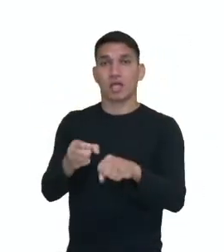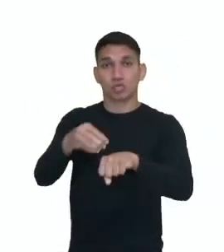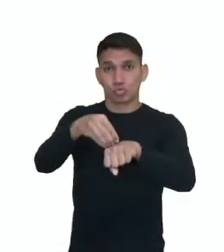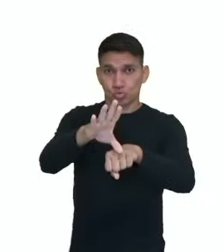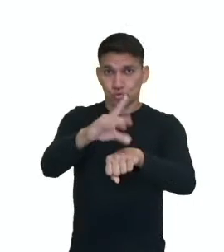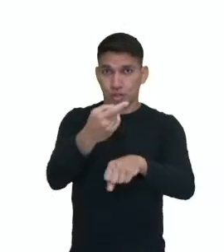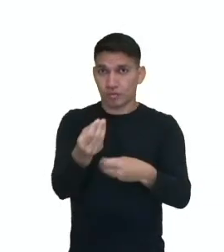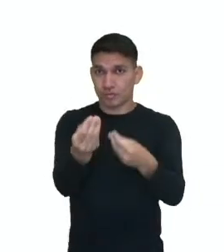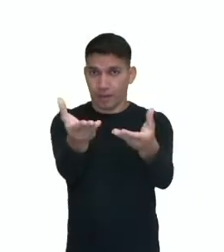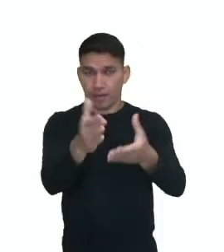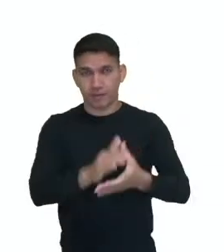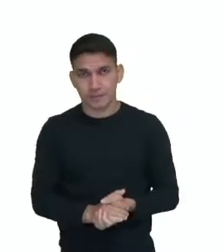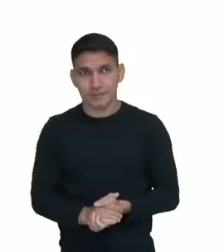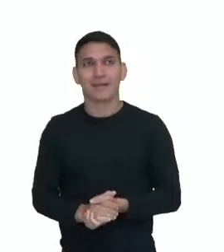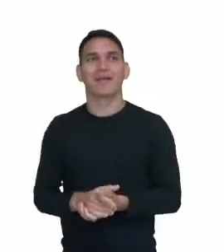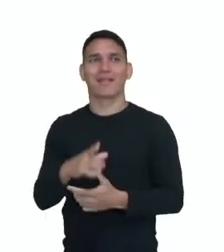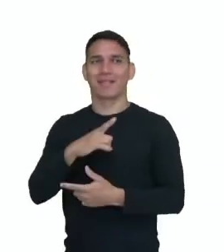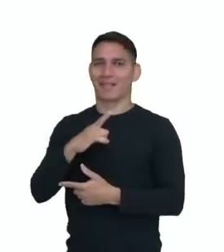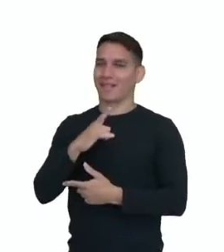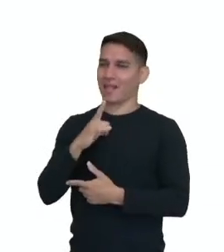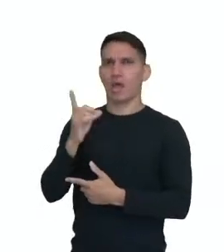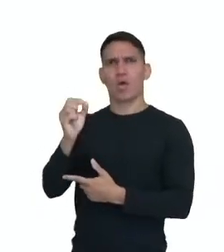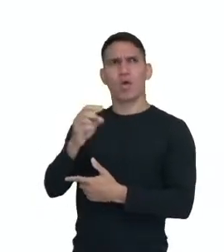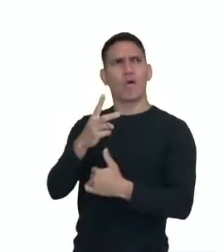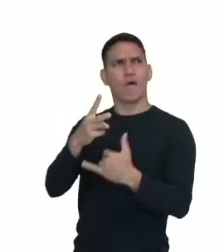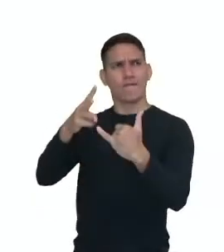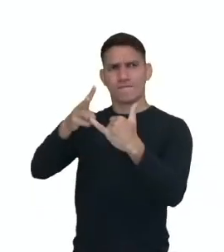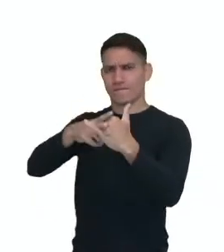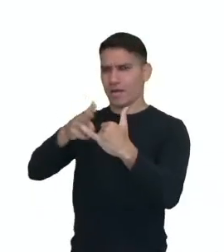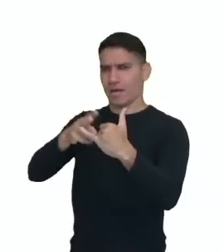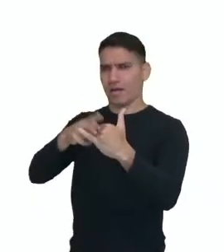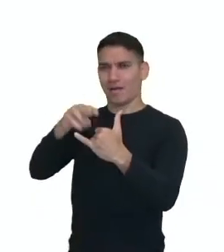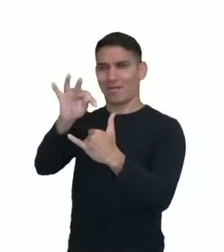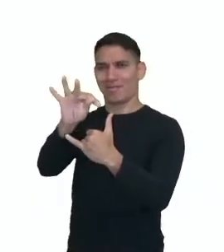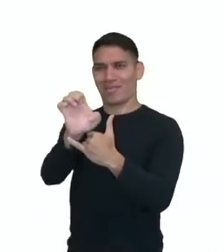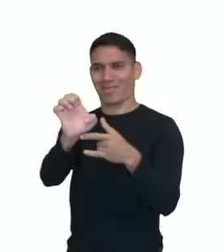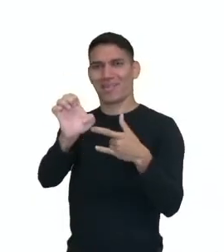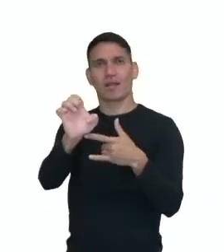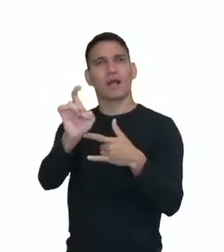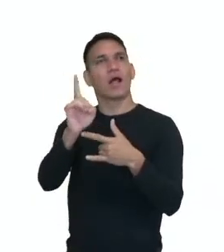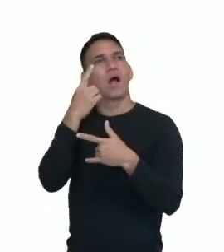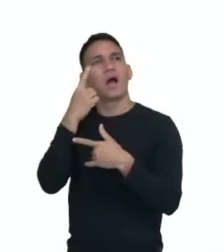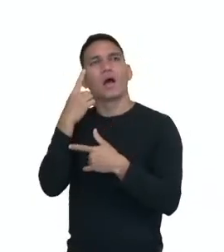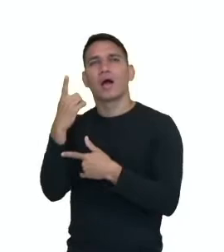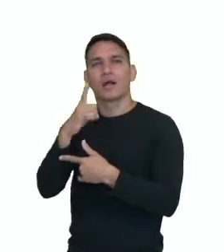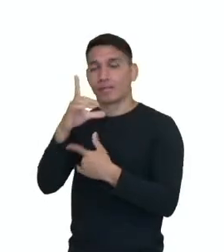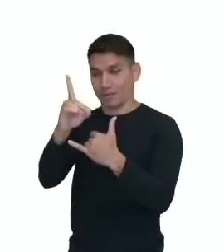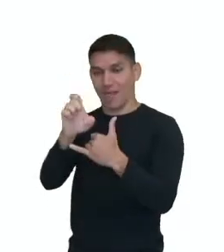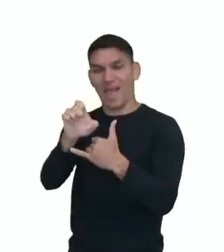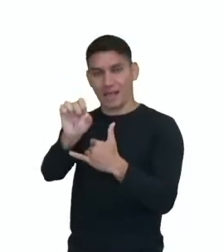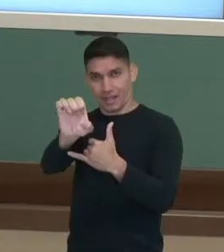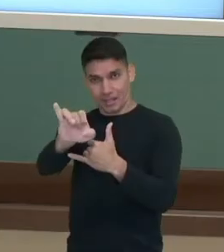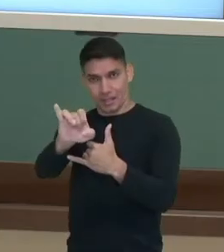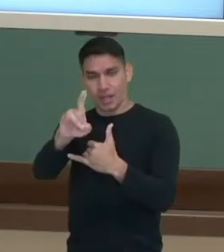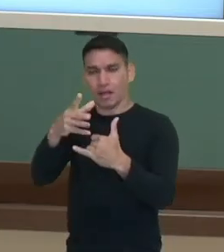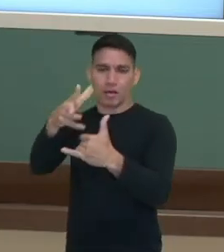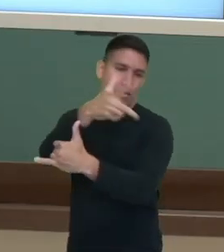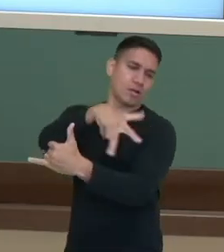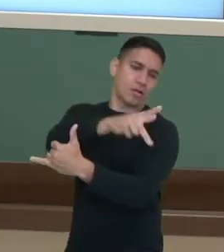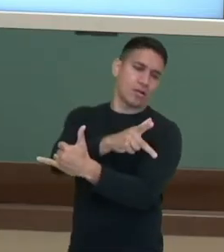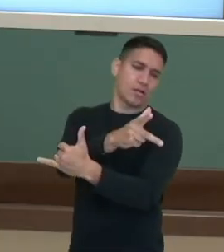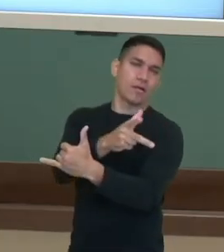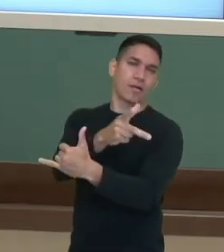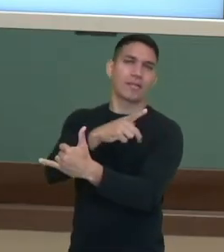dei. Temos o verbo dei, o pronome e aqui o pronome relativo. Então, o pronome relativo antecipou o